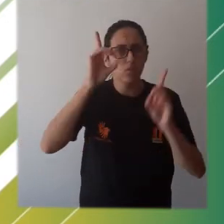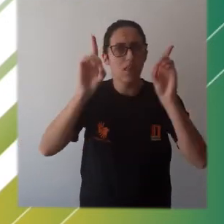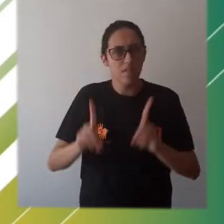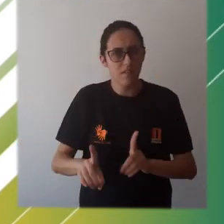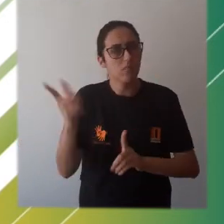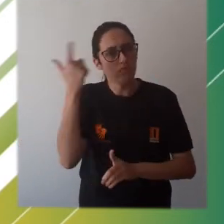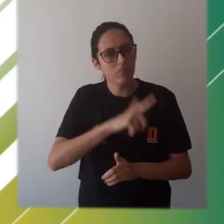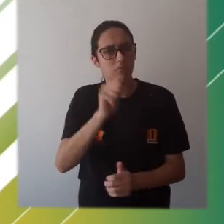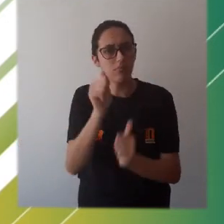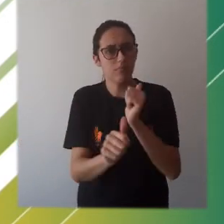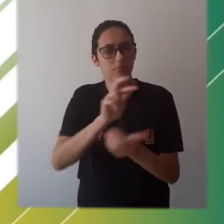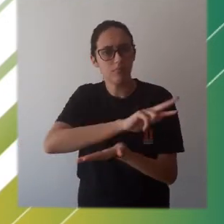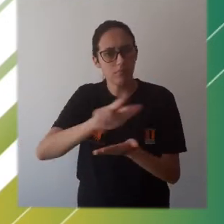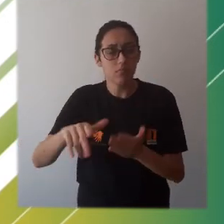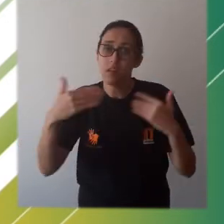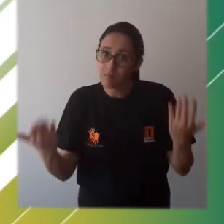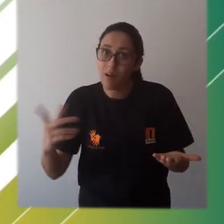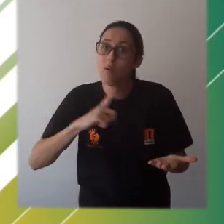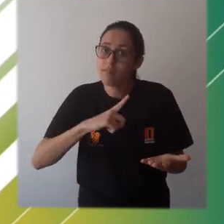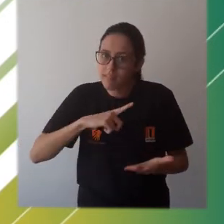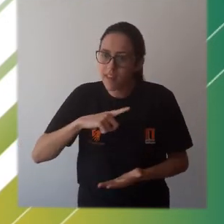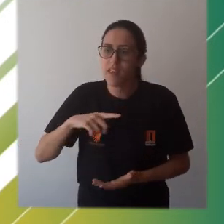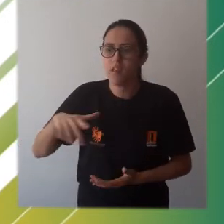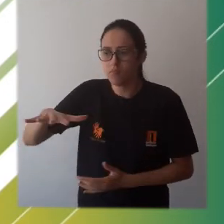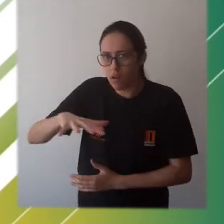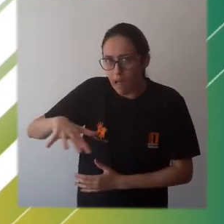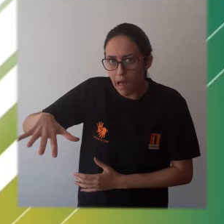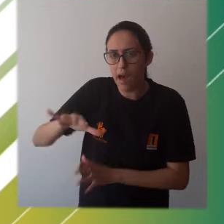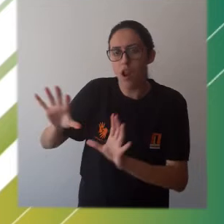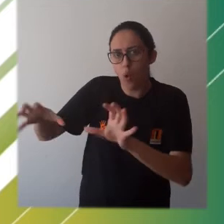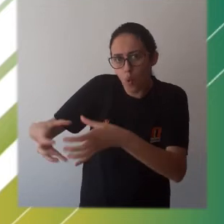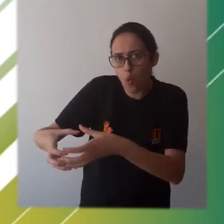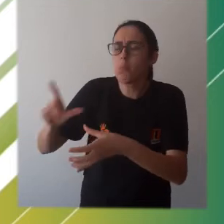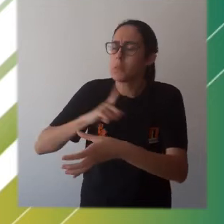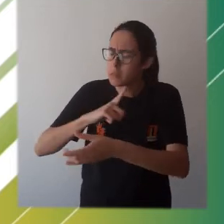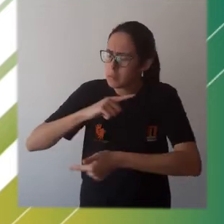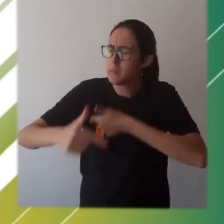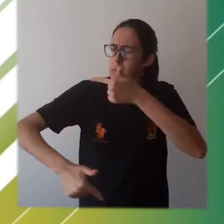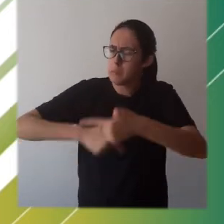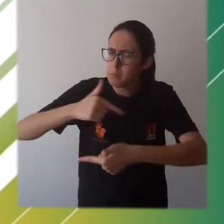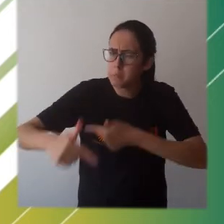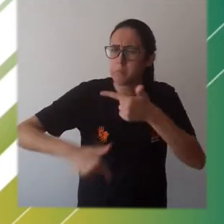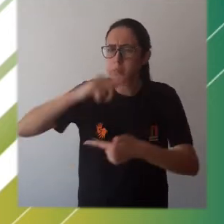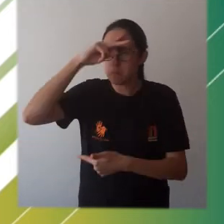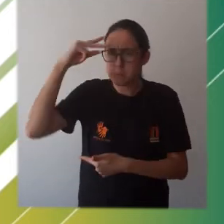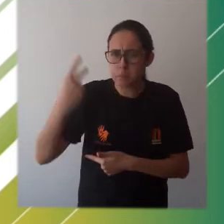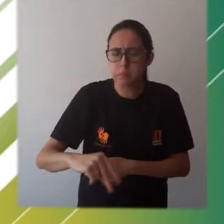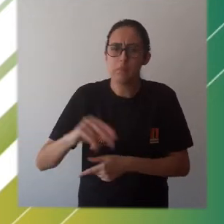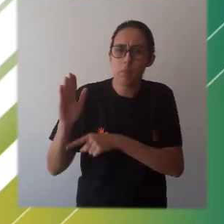paradesporto. Então, nós temos aí uma área específica que cuida do paradesporto e cada vez mais vem contribuindo